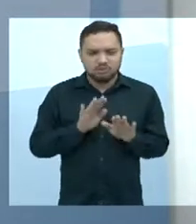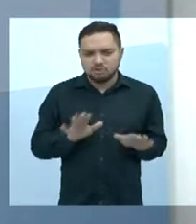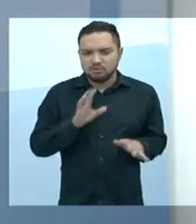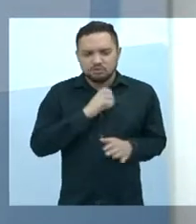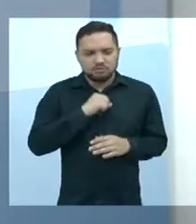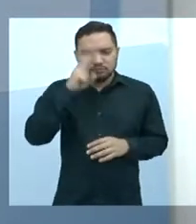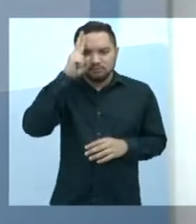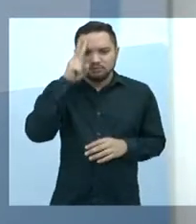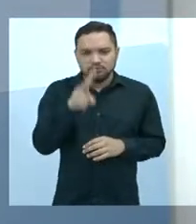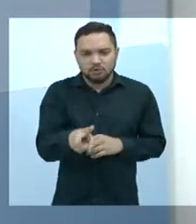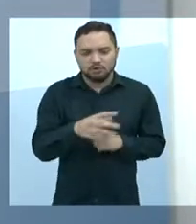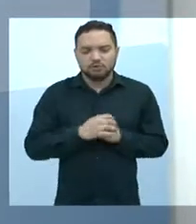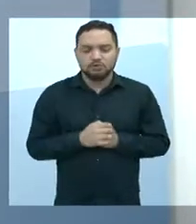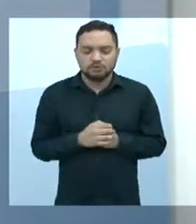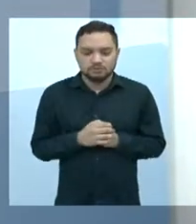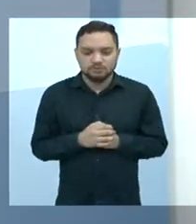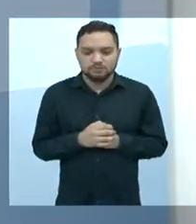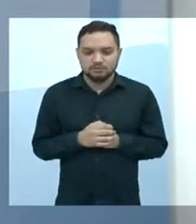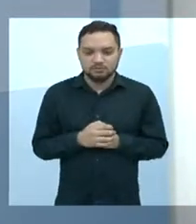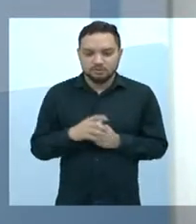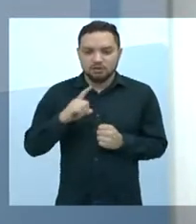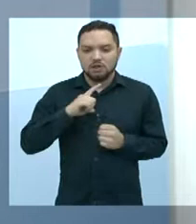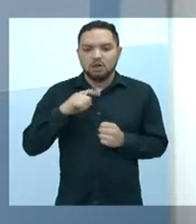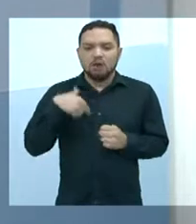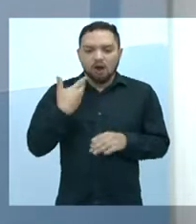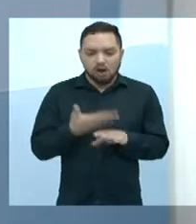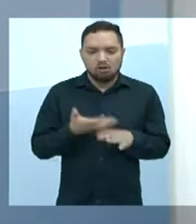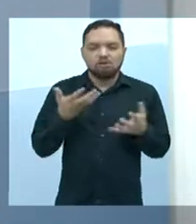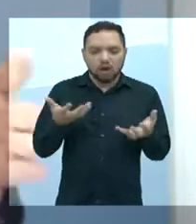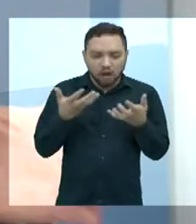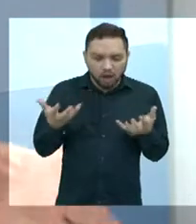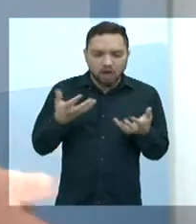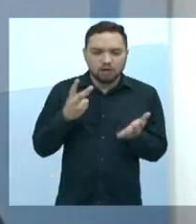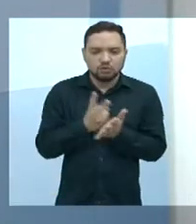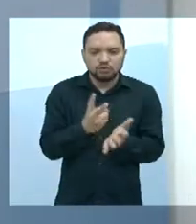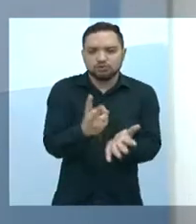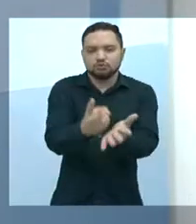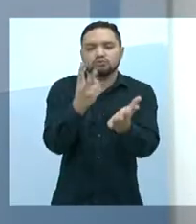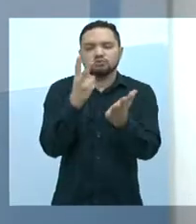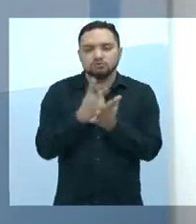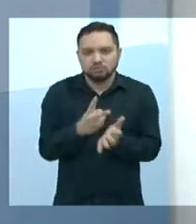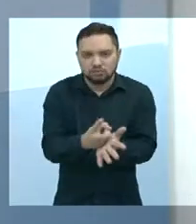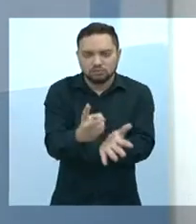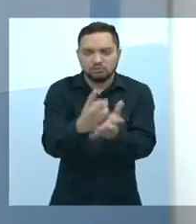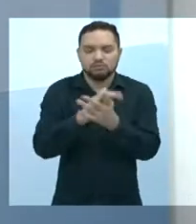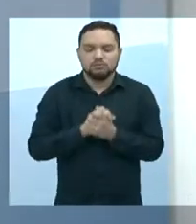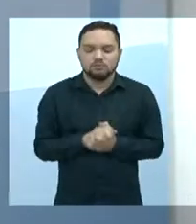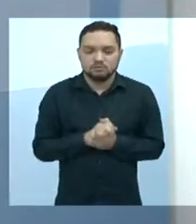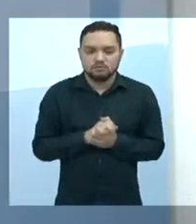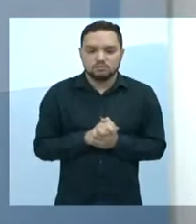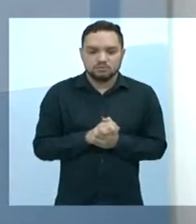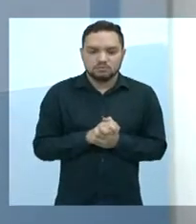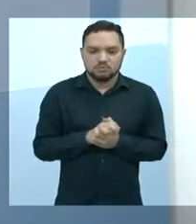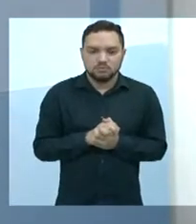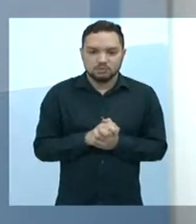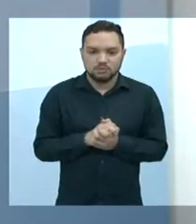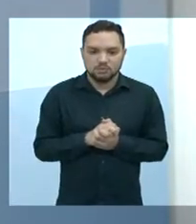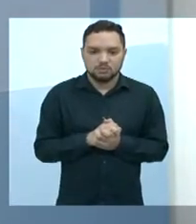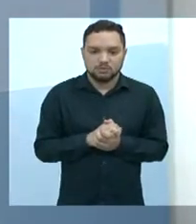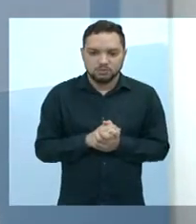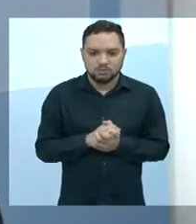ainda tenho um compromisso aqui em Fortaleza, eu devo continuar aqui, assim,